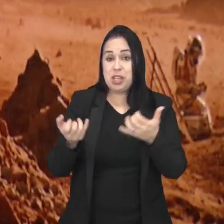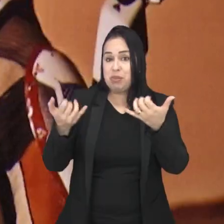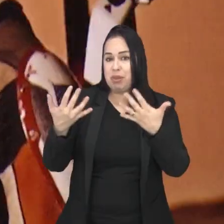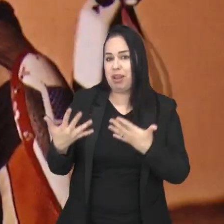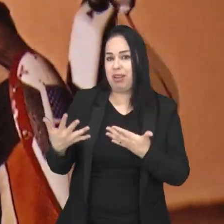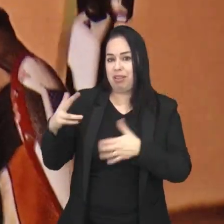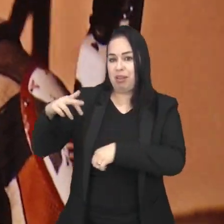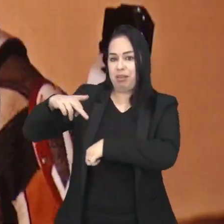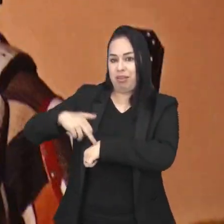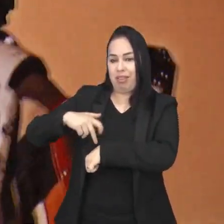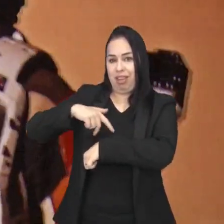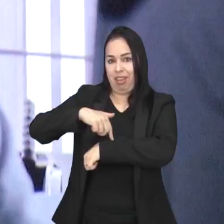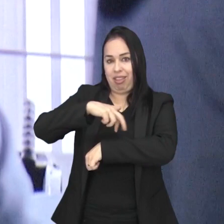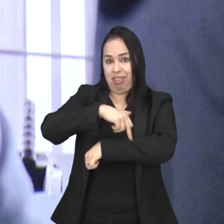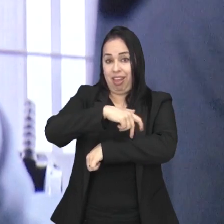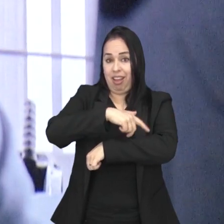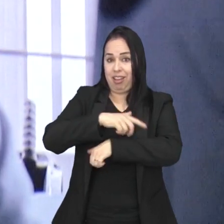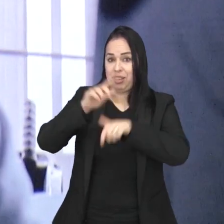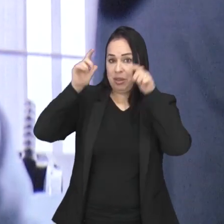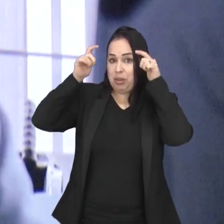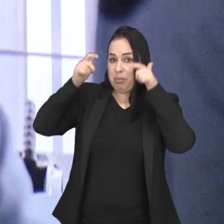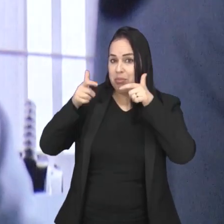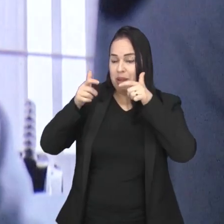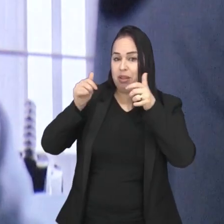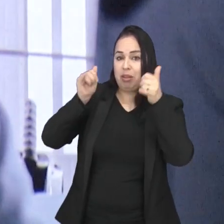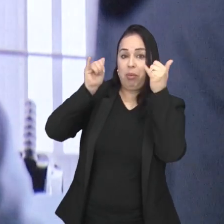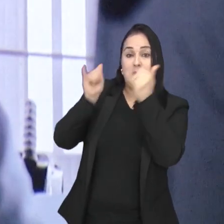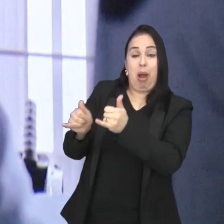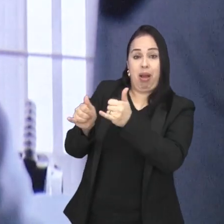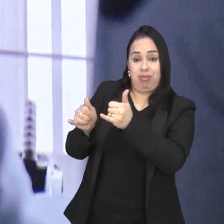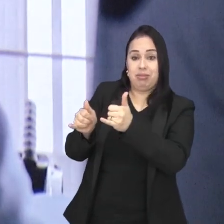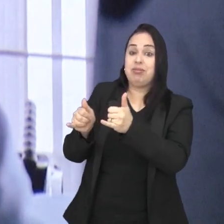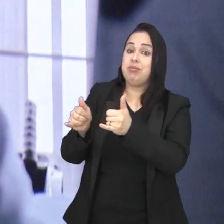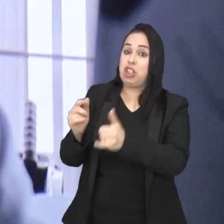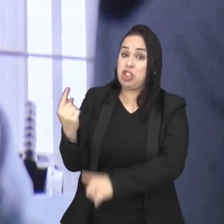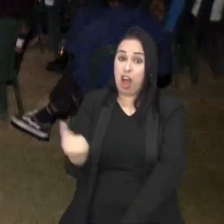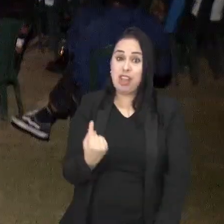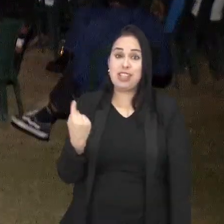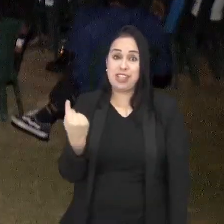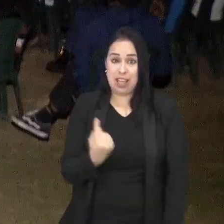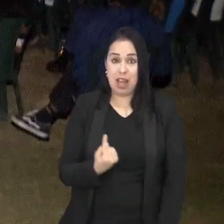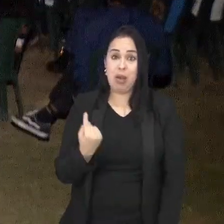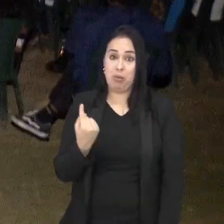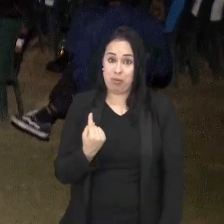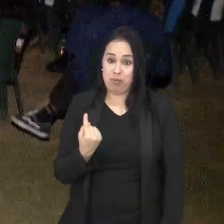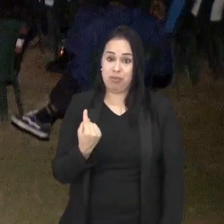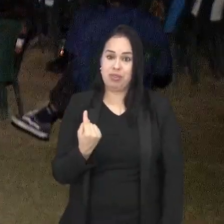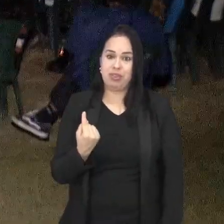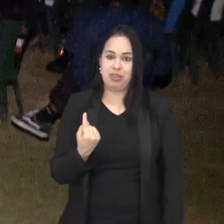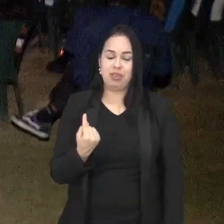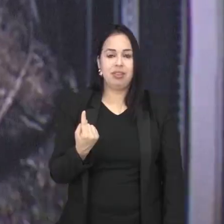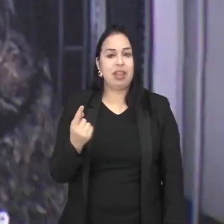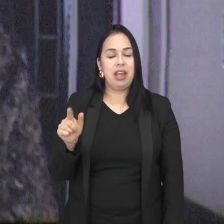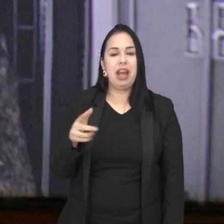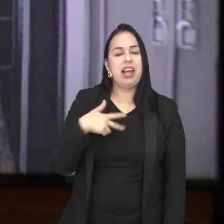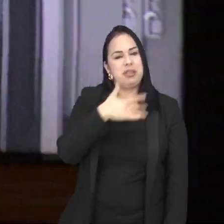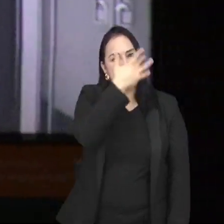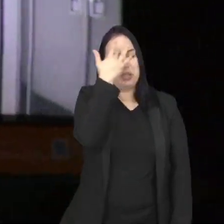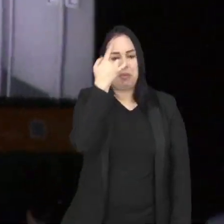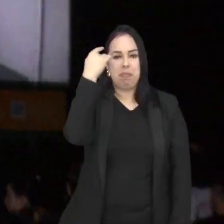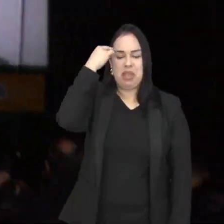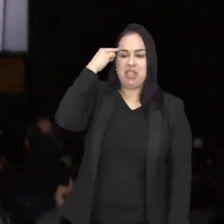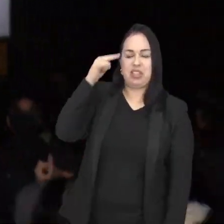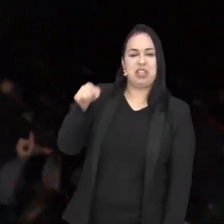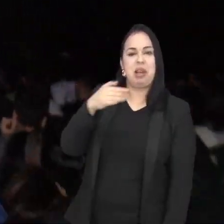a história de um astronauta que é abandonado no planeta vermelho pelos colegas durante uma missão espacial. Ele é dado